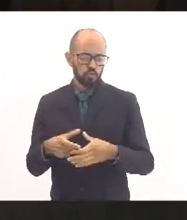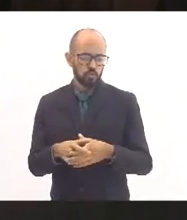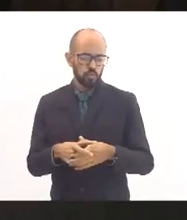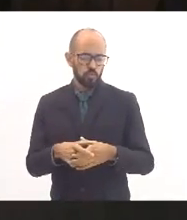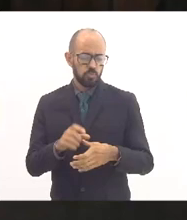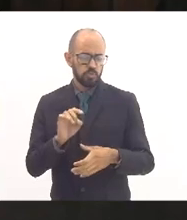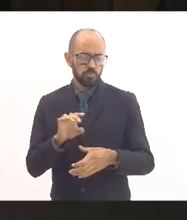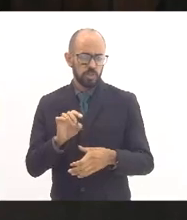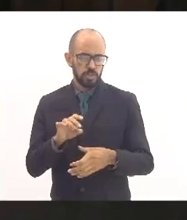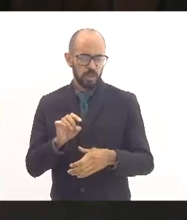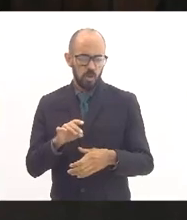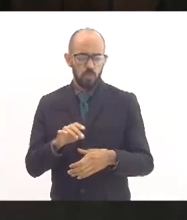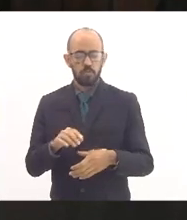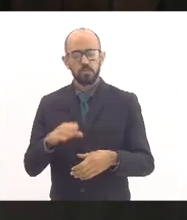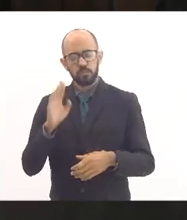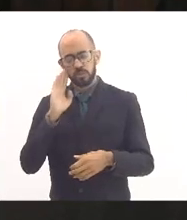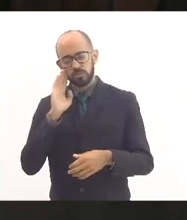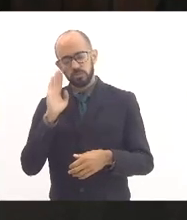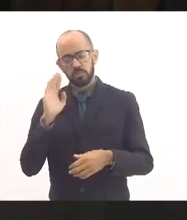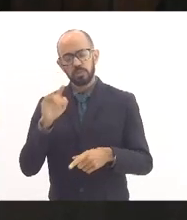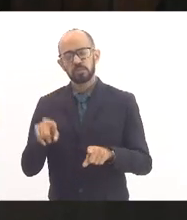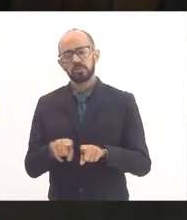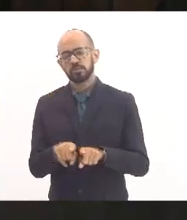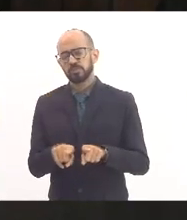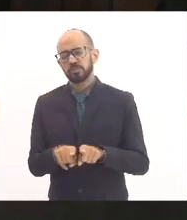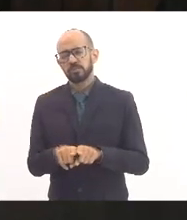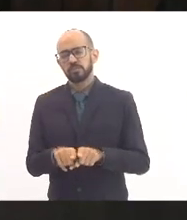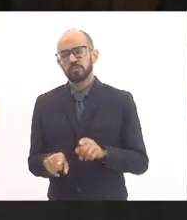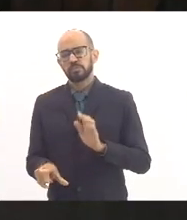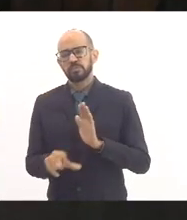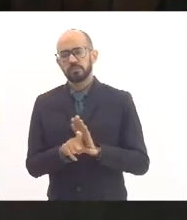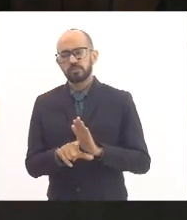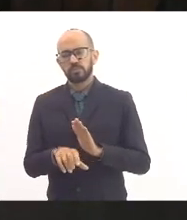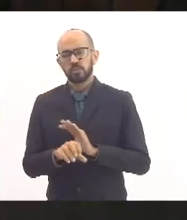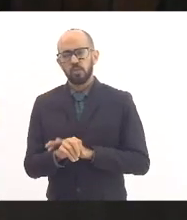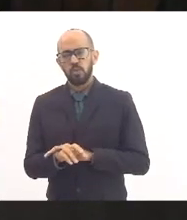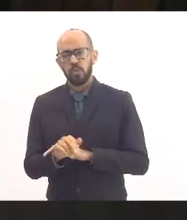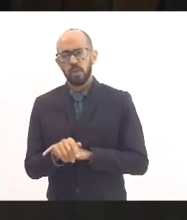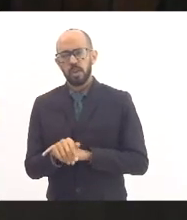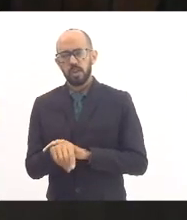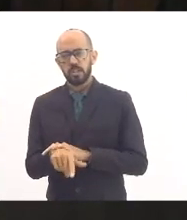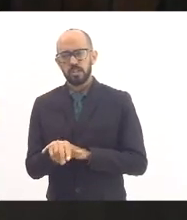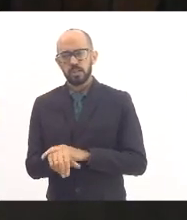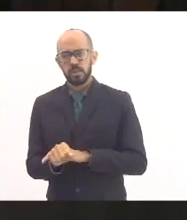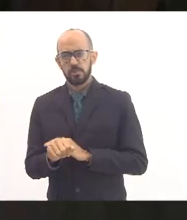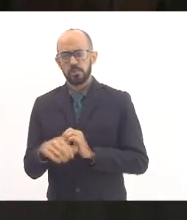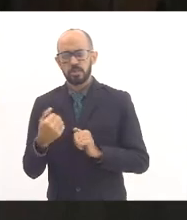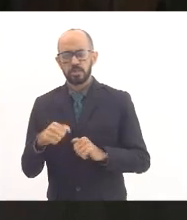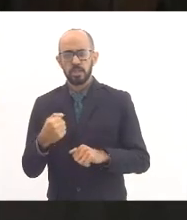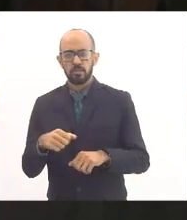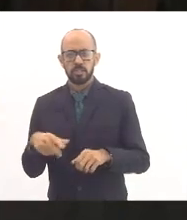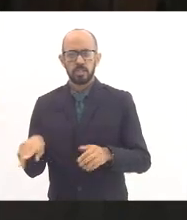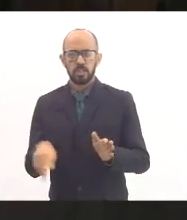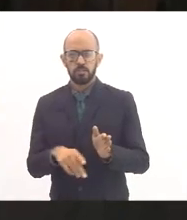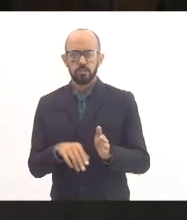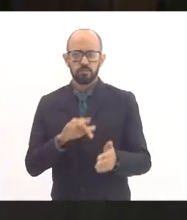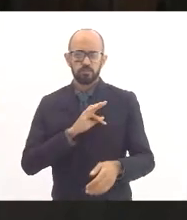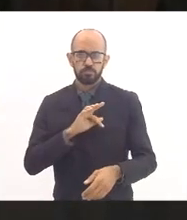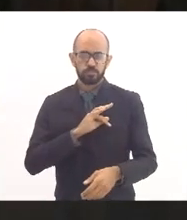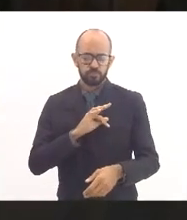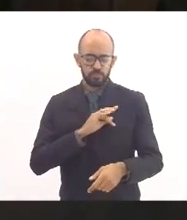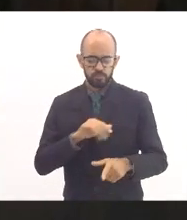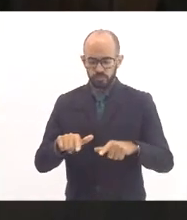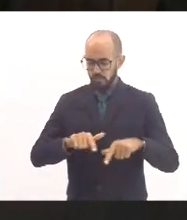e principalmente a lei orgânica deveria a partir daqueles policiais que estão na ponta